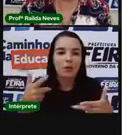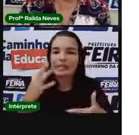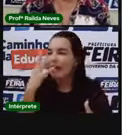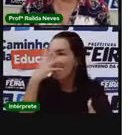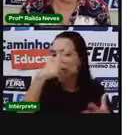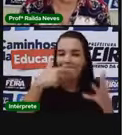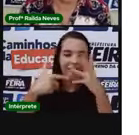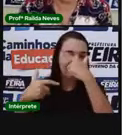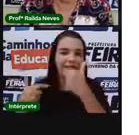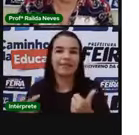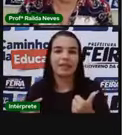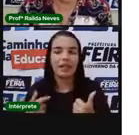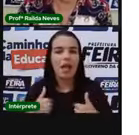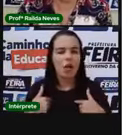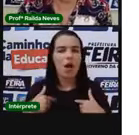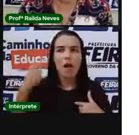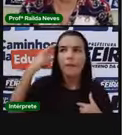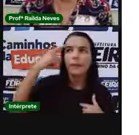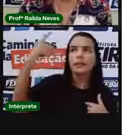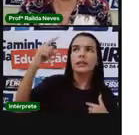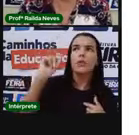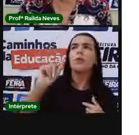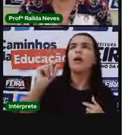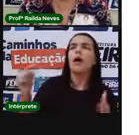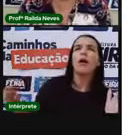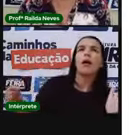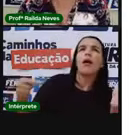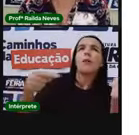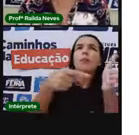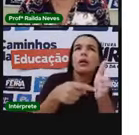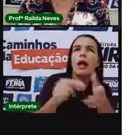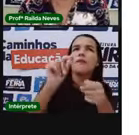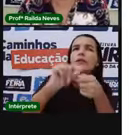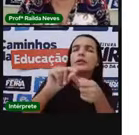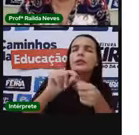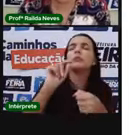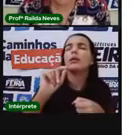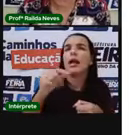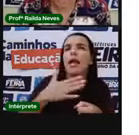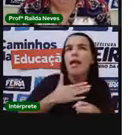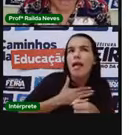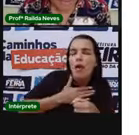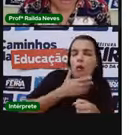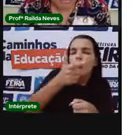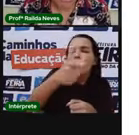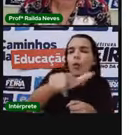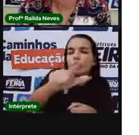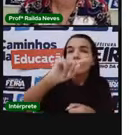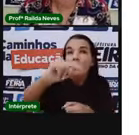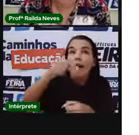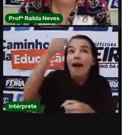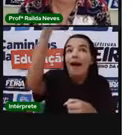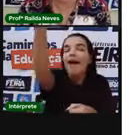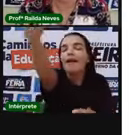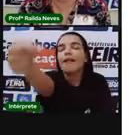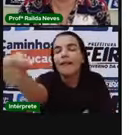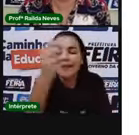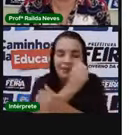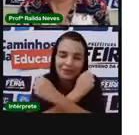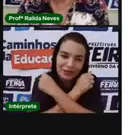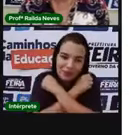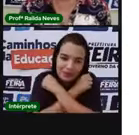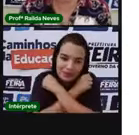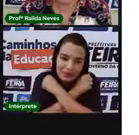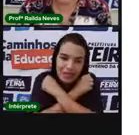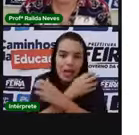vou aplicar. Eu e o outro para além do abraço. Muito forte